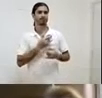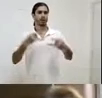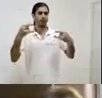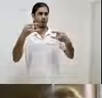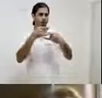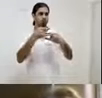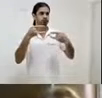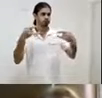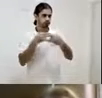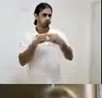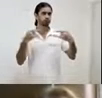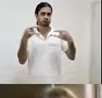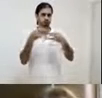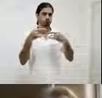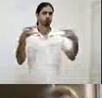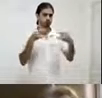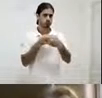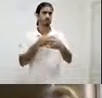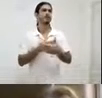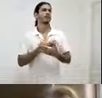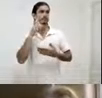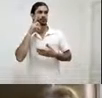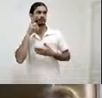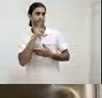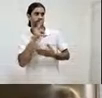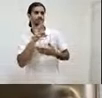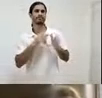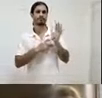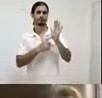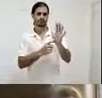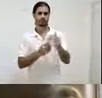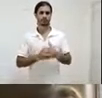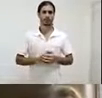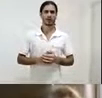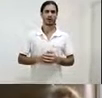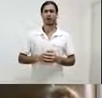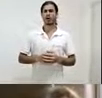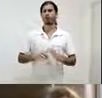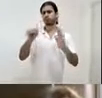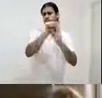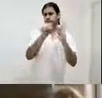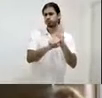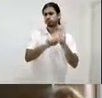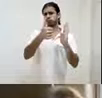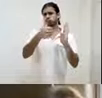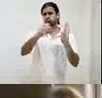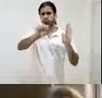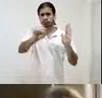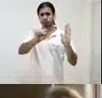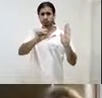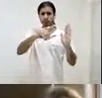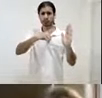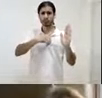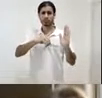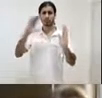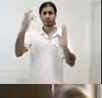século XVIII, as ciências humanas e sua pretensão de cientificidade, a gente está falando num contexto de modernidade, não